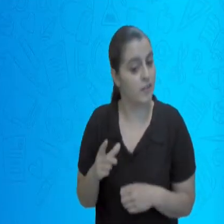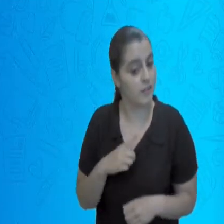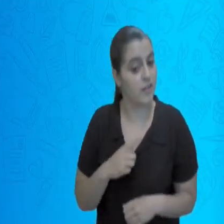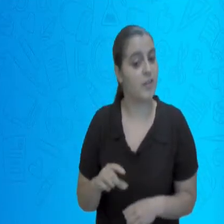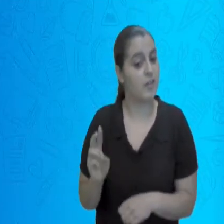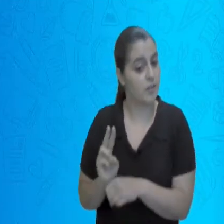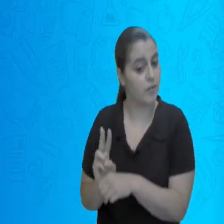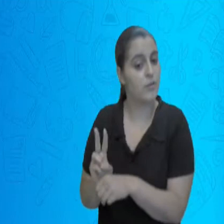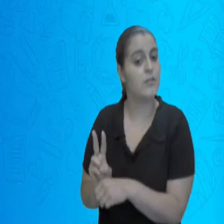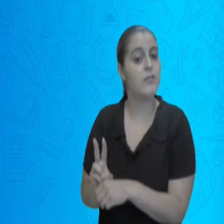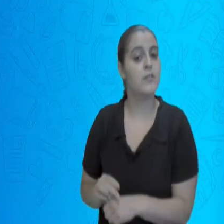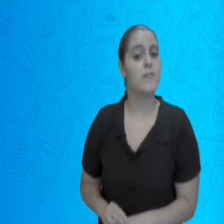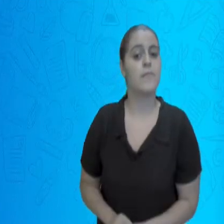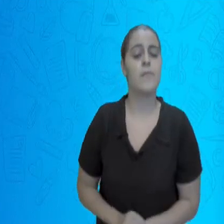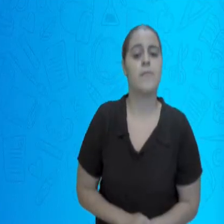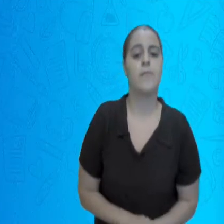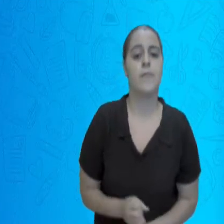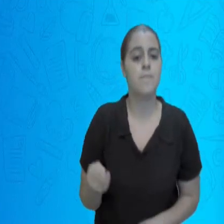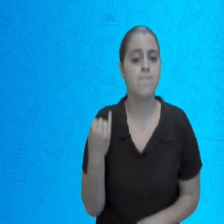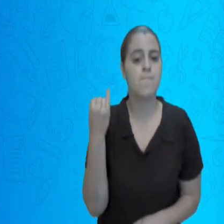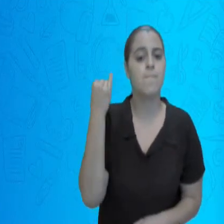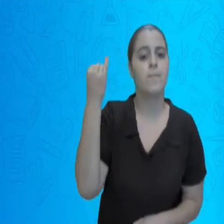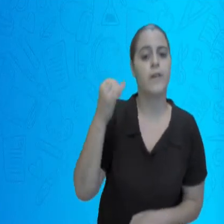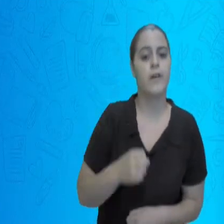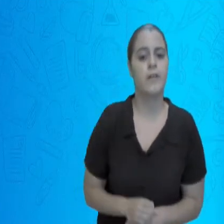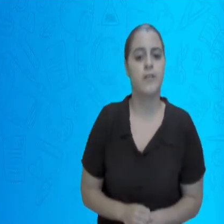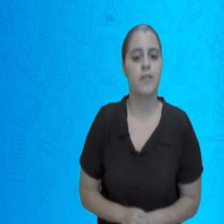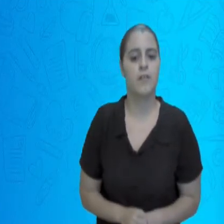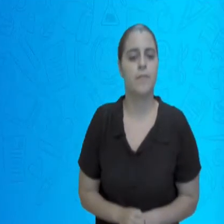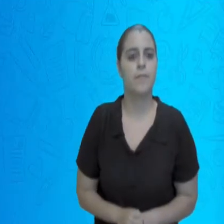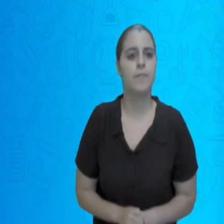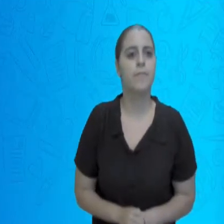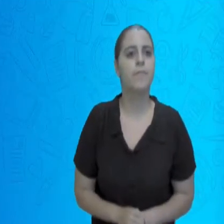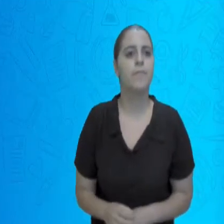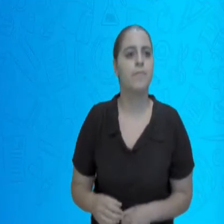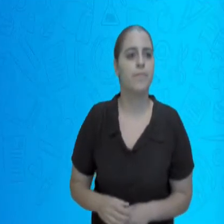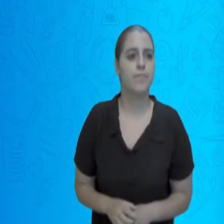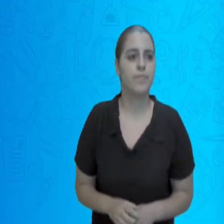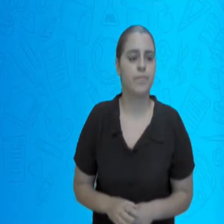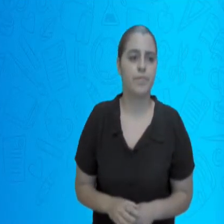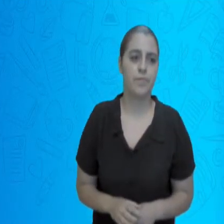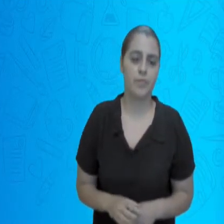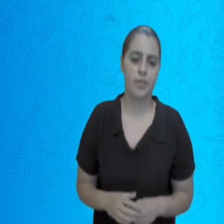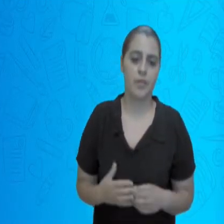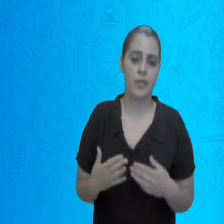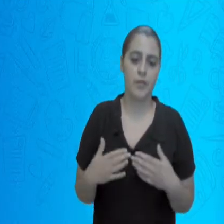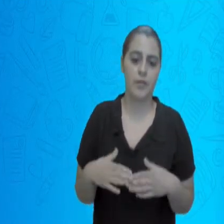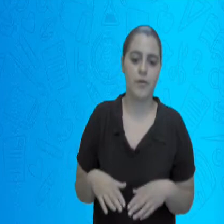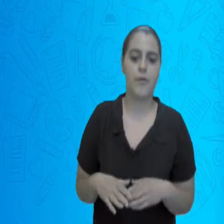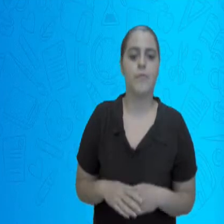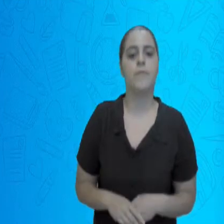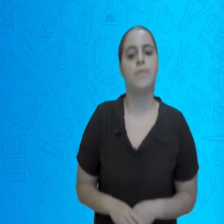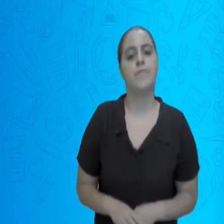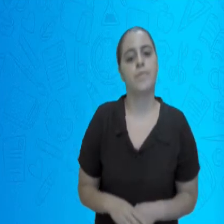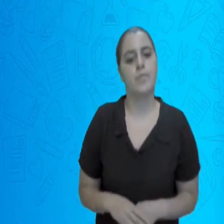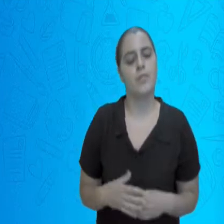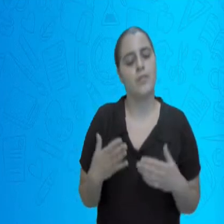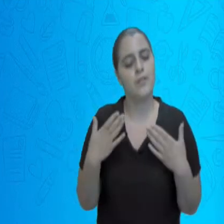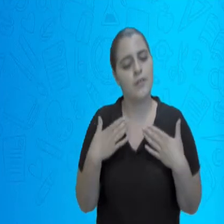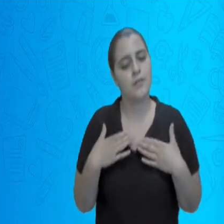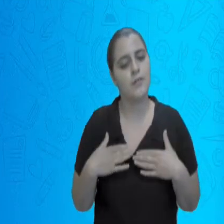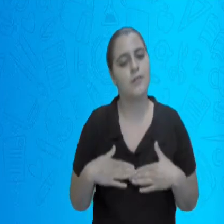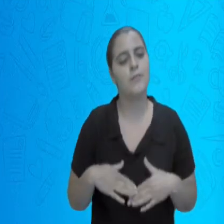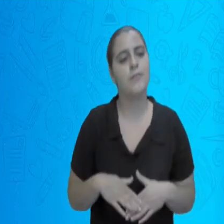basta que nós tenhamos cuidado para que tudo isso aconteça com as coisas de maneira bem